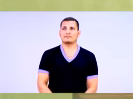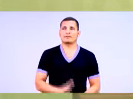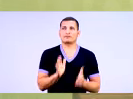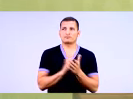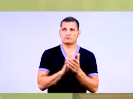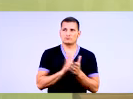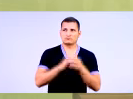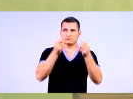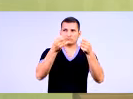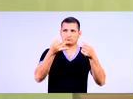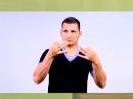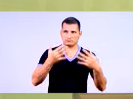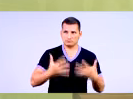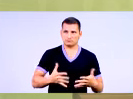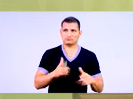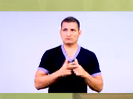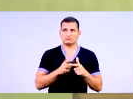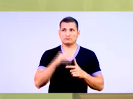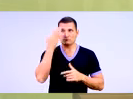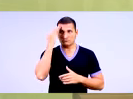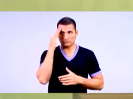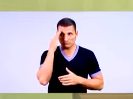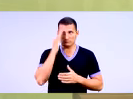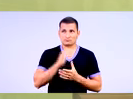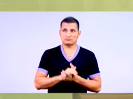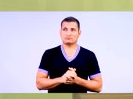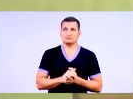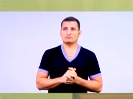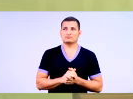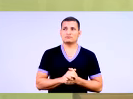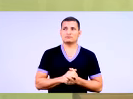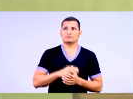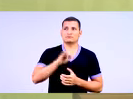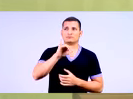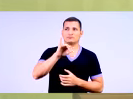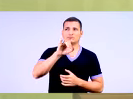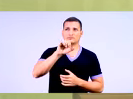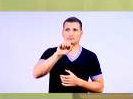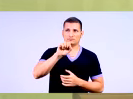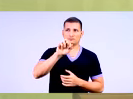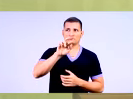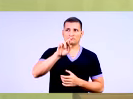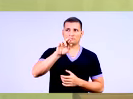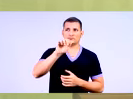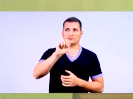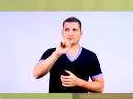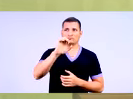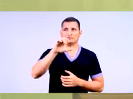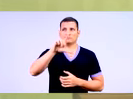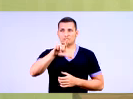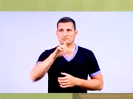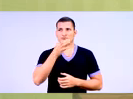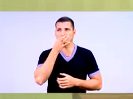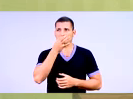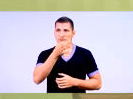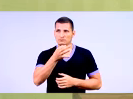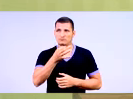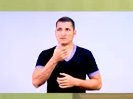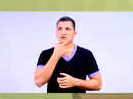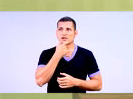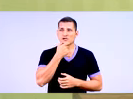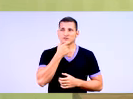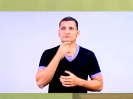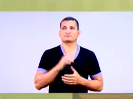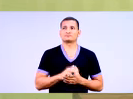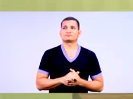parabenizando a explicação, que estão entendendo. Inclusive, o Israel Crispim Ribeiro fez o comentário em inglês. The